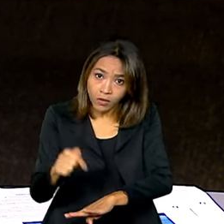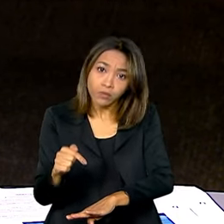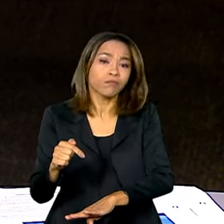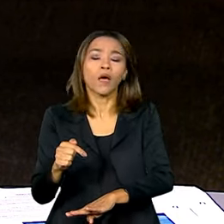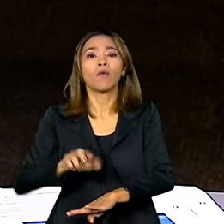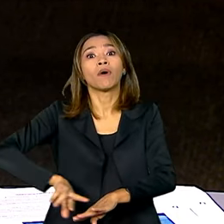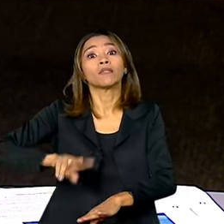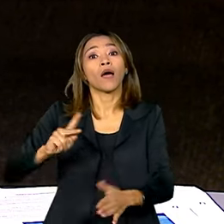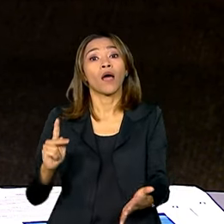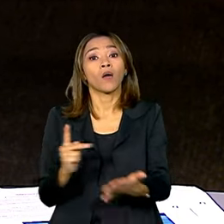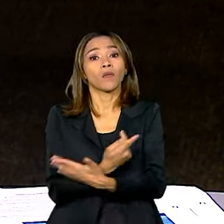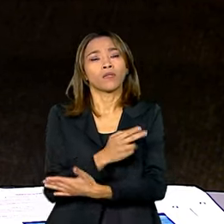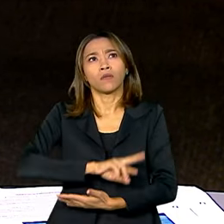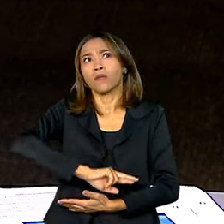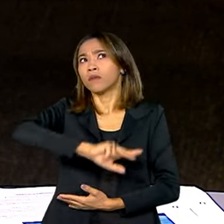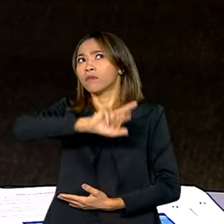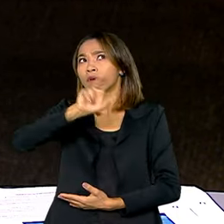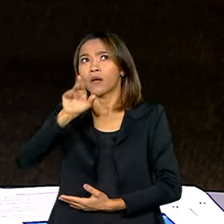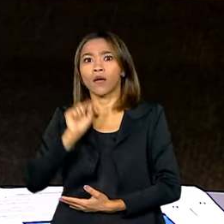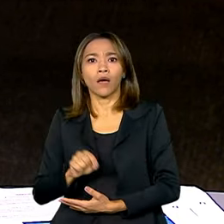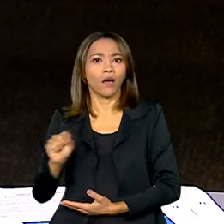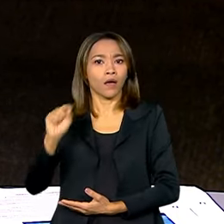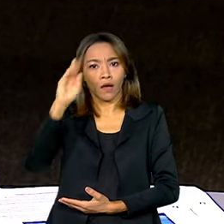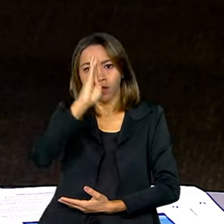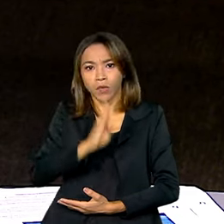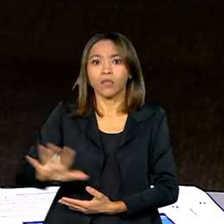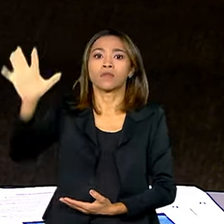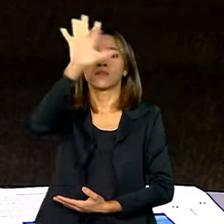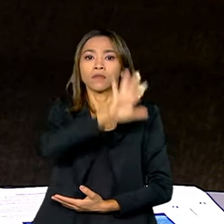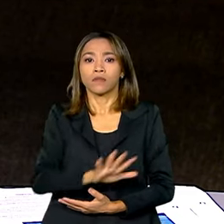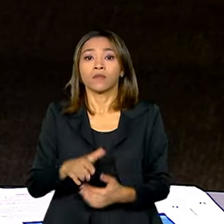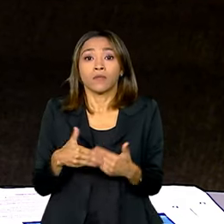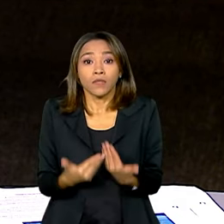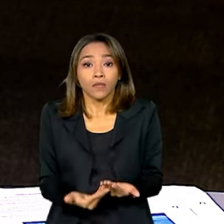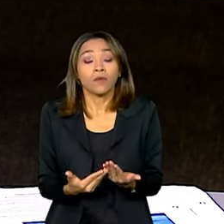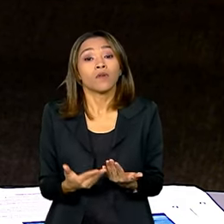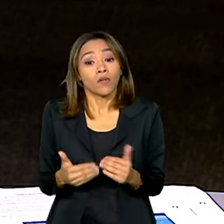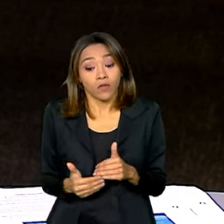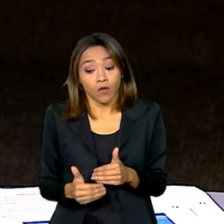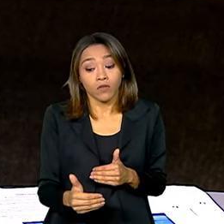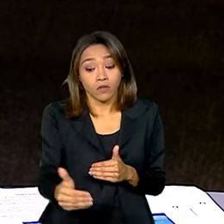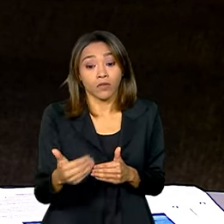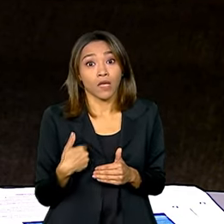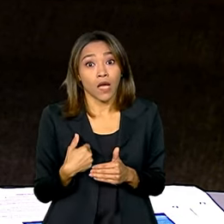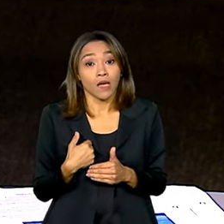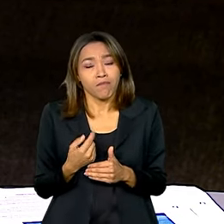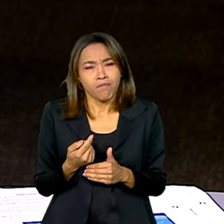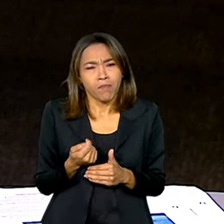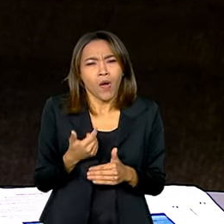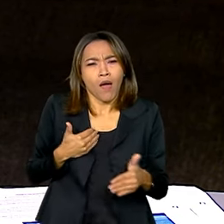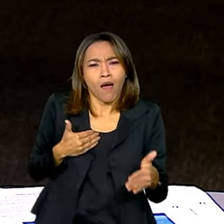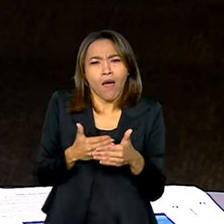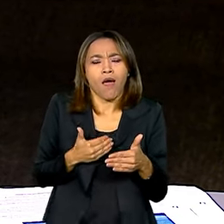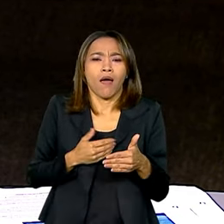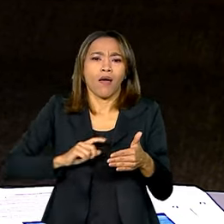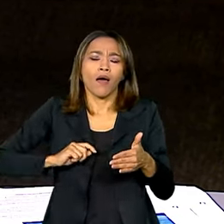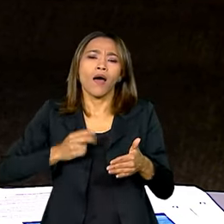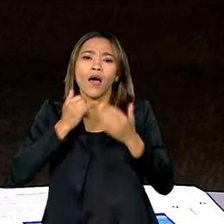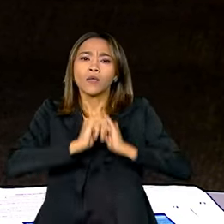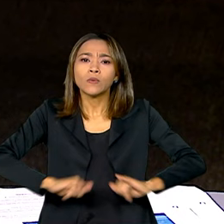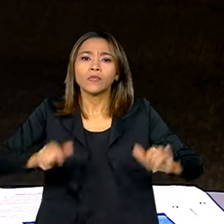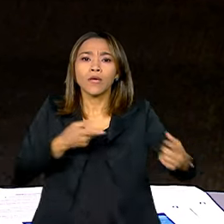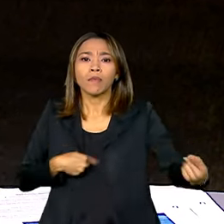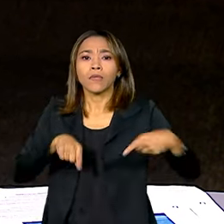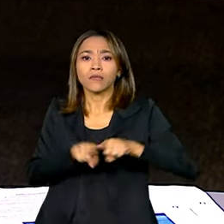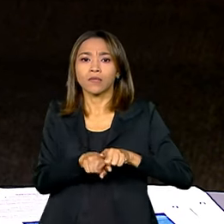em várias áreas do país. No entanto, nós estamos na iminência de anunciar parcerias com as universidades do estado para trabalhar